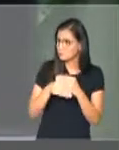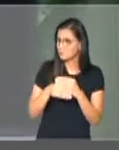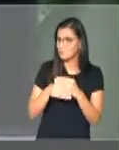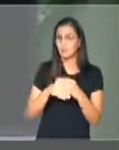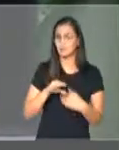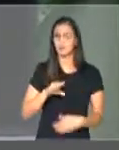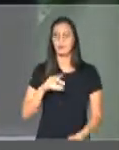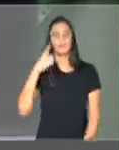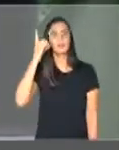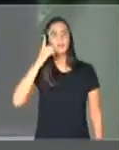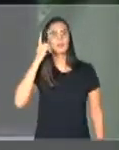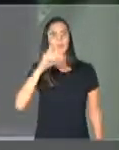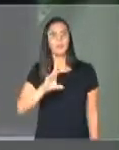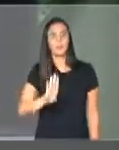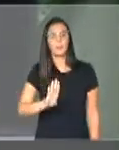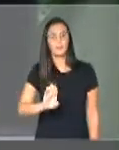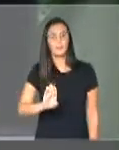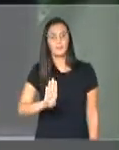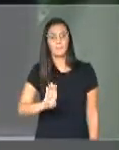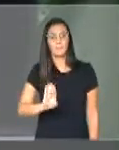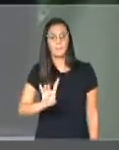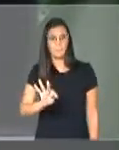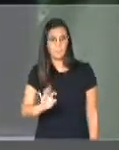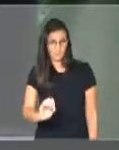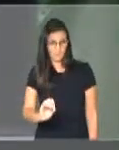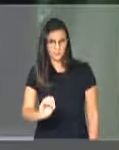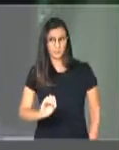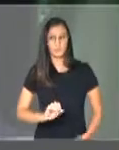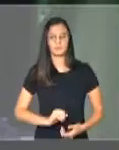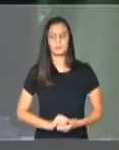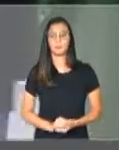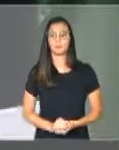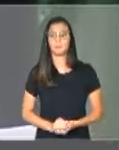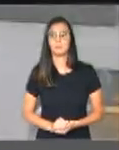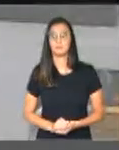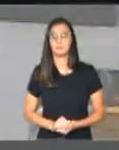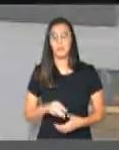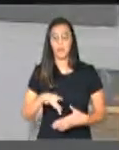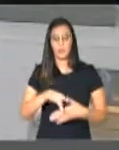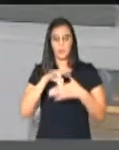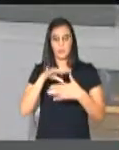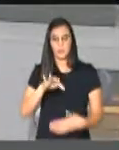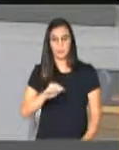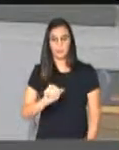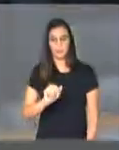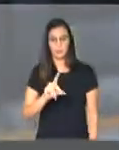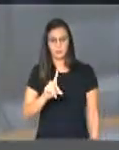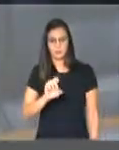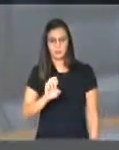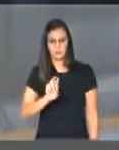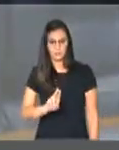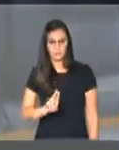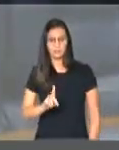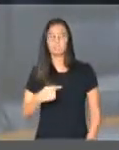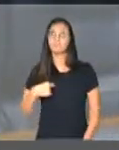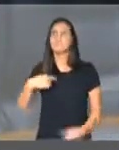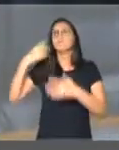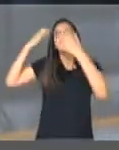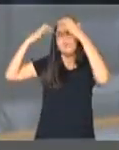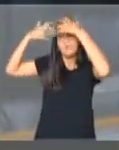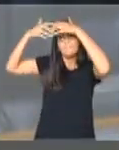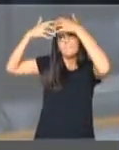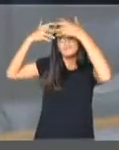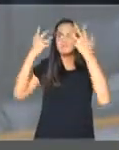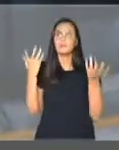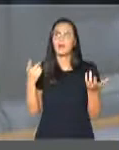Pois não, deputado Bebeto. É uma honra. Eu, caro líder Tadeu Alencar, a fala de Vossa Excelência, refletindo esses